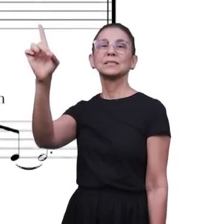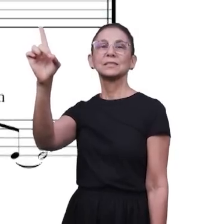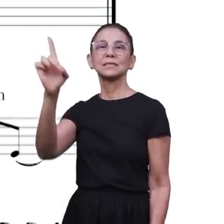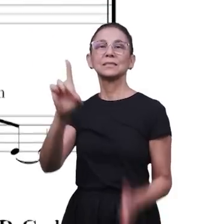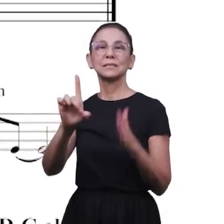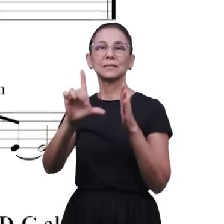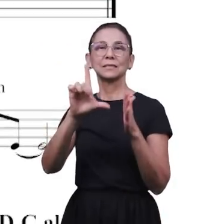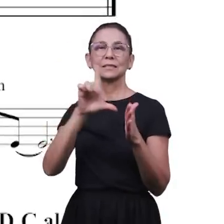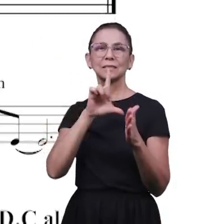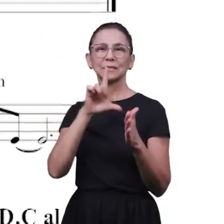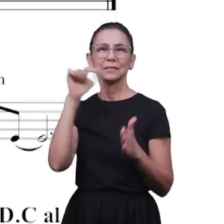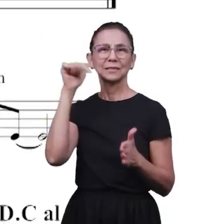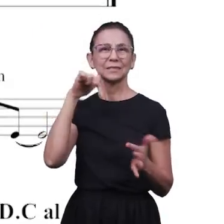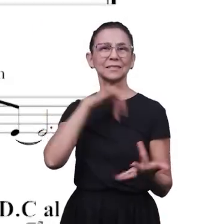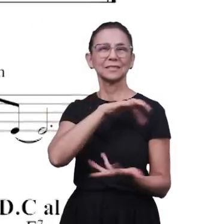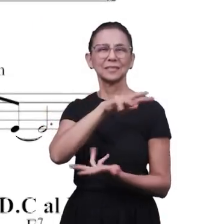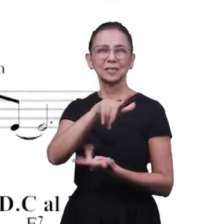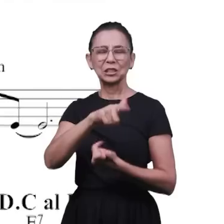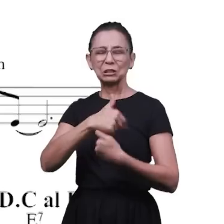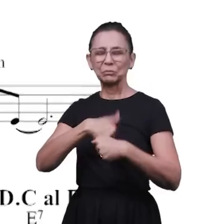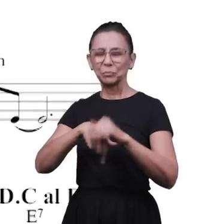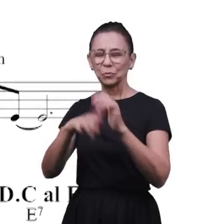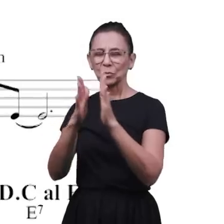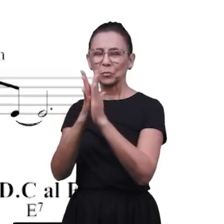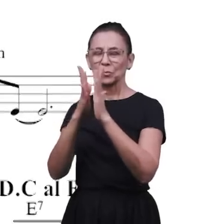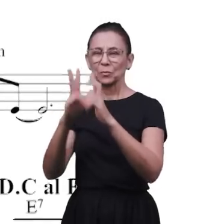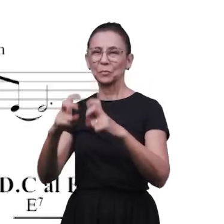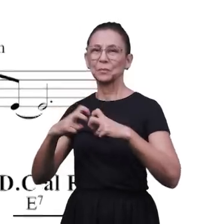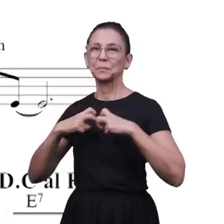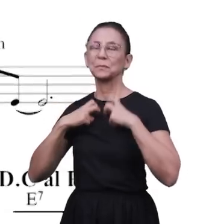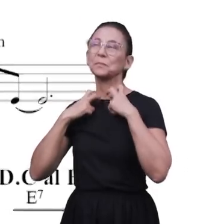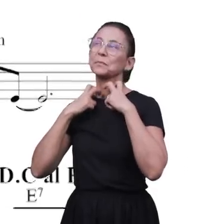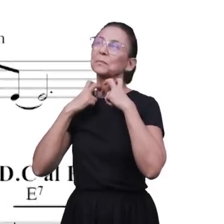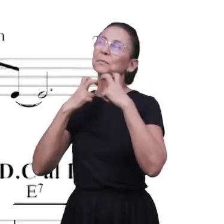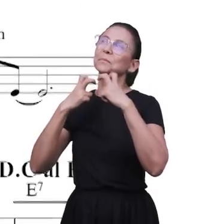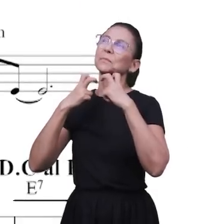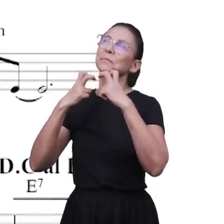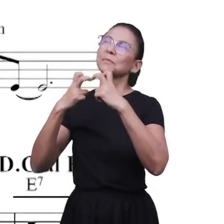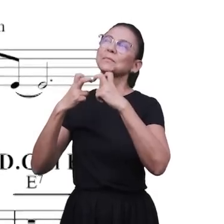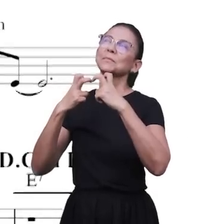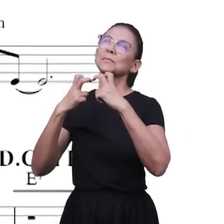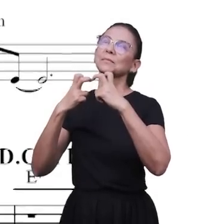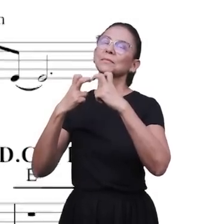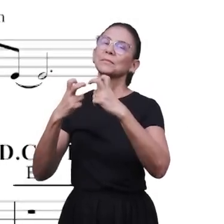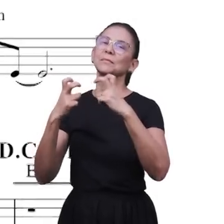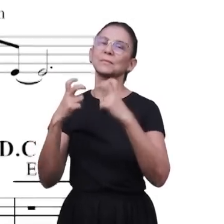adorar o Deus que aqui tanto buscamos.